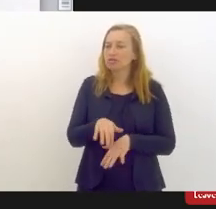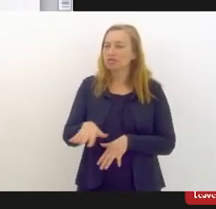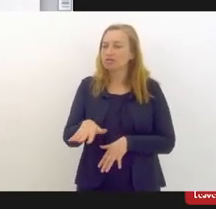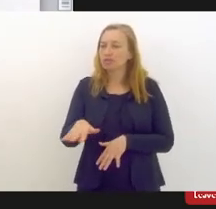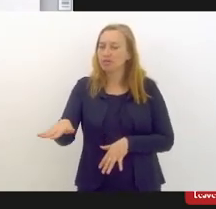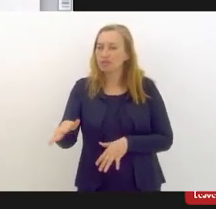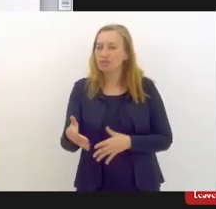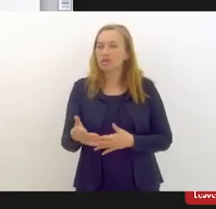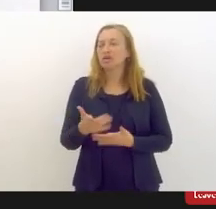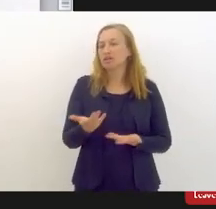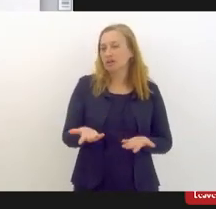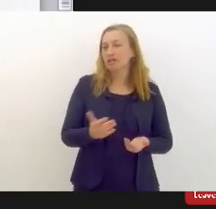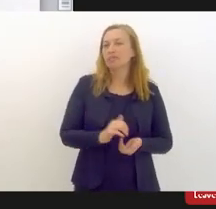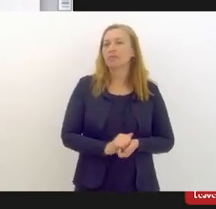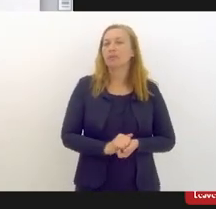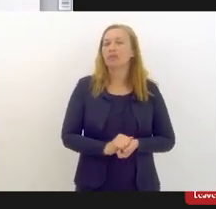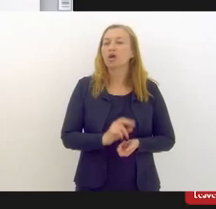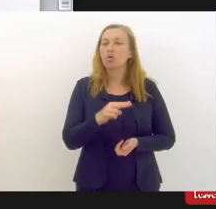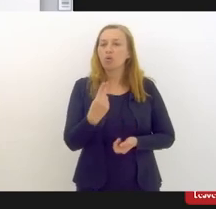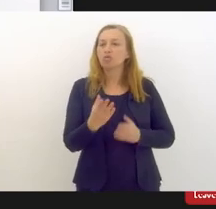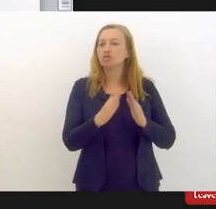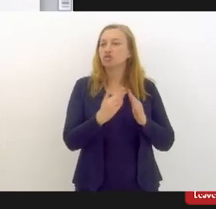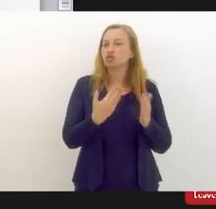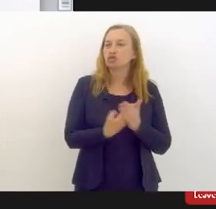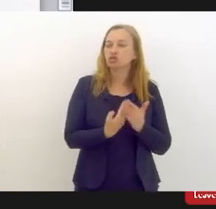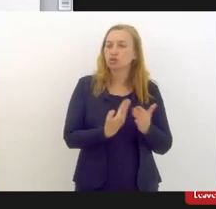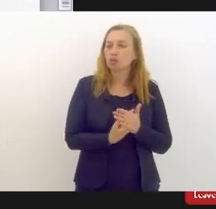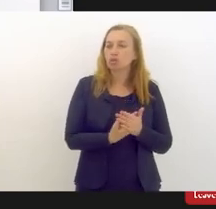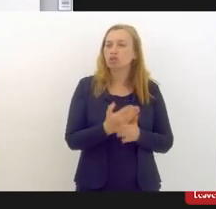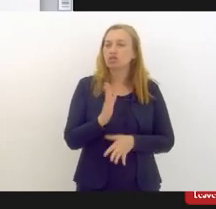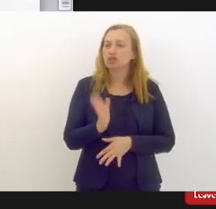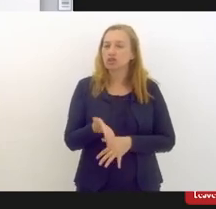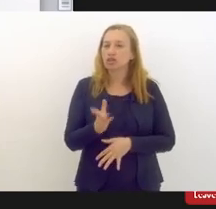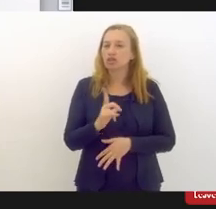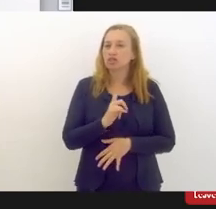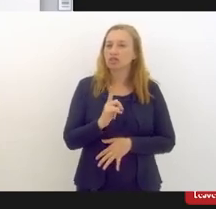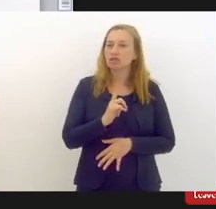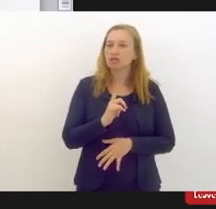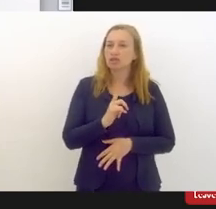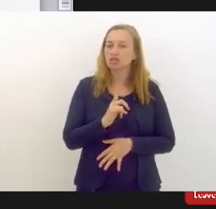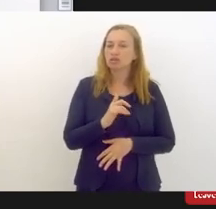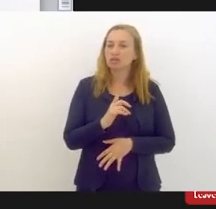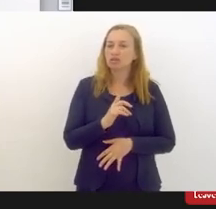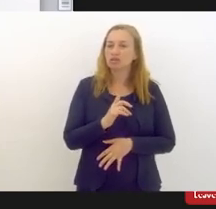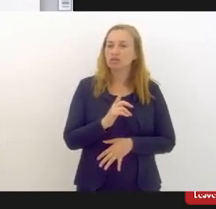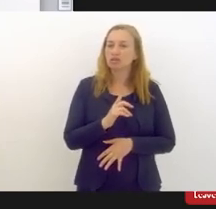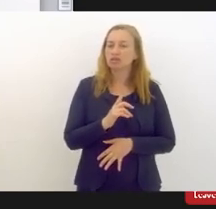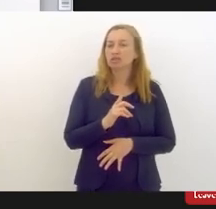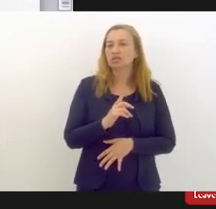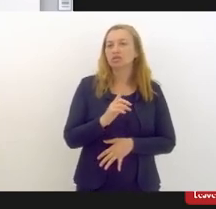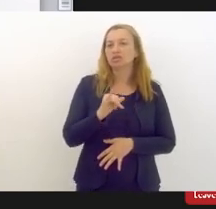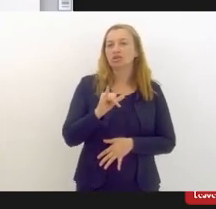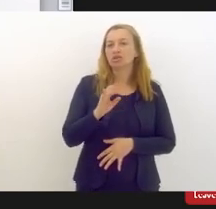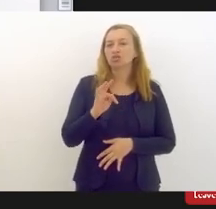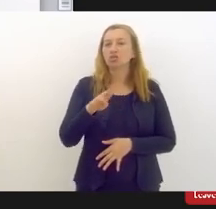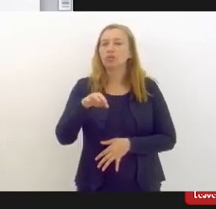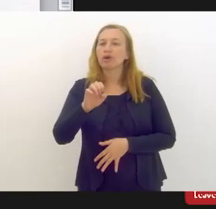são ETECs, ou são também aquelas escolas que já tinham recebido instrumentos musicais do FNDE lá